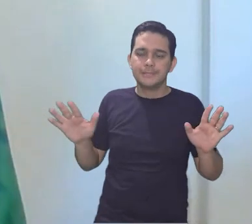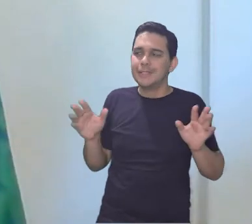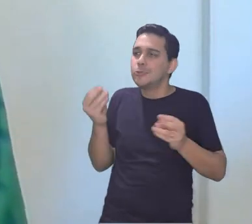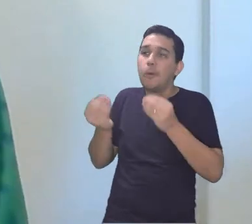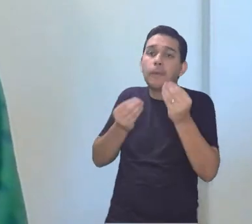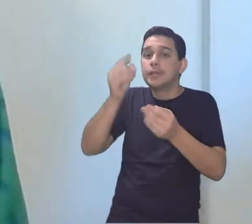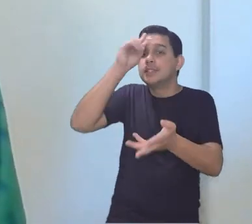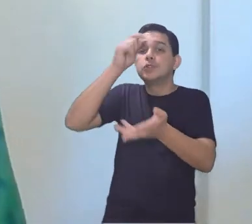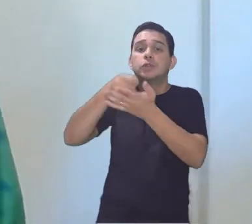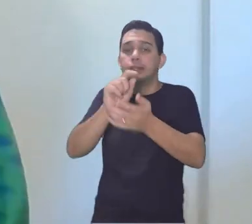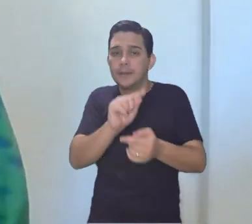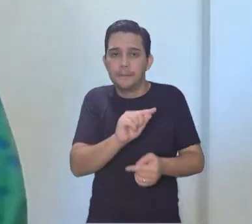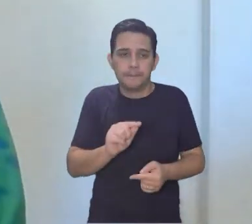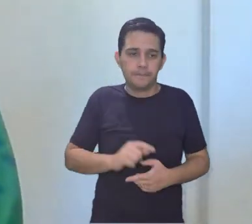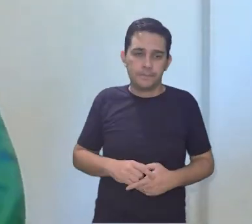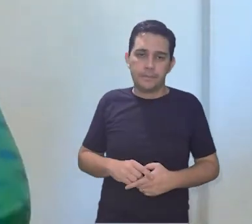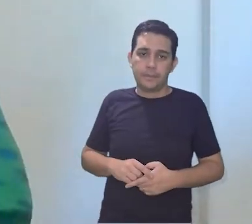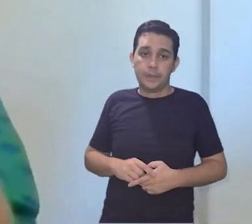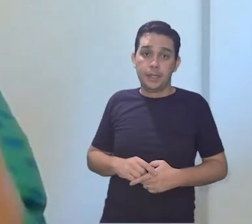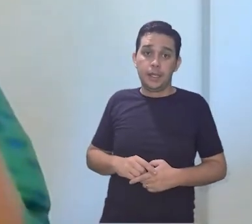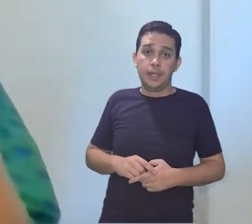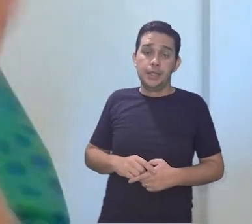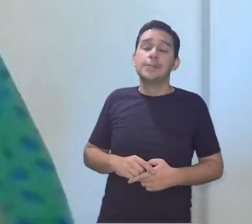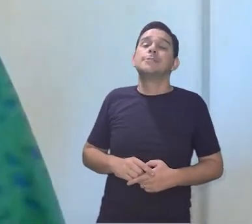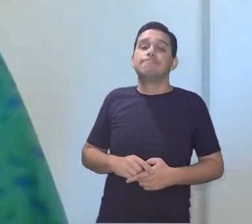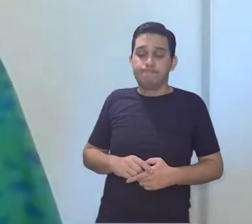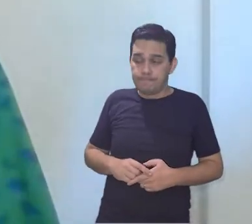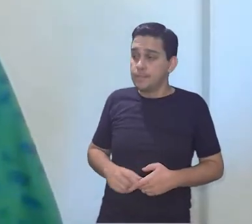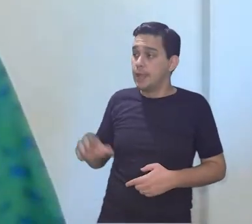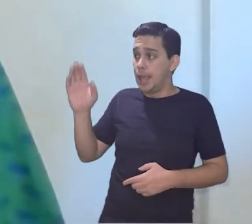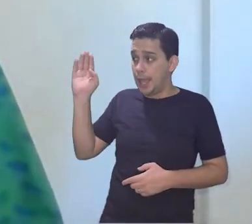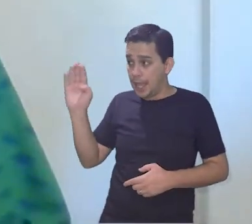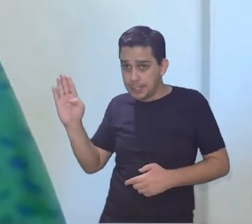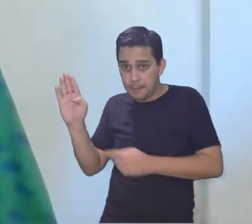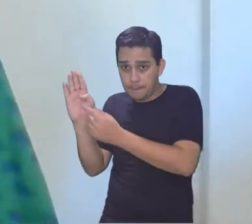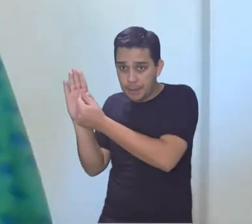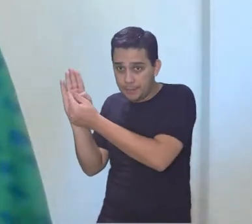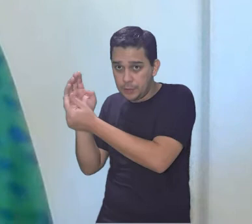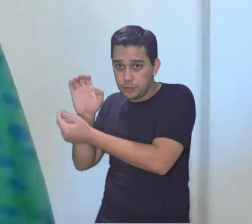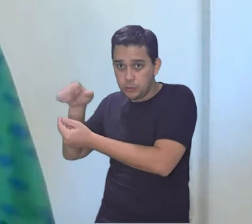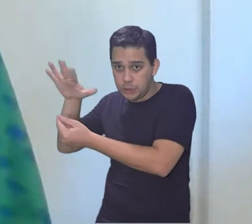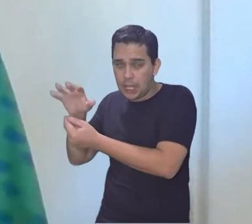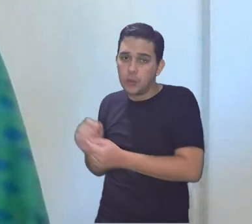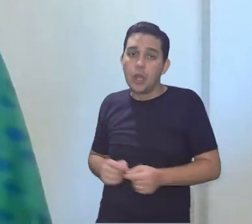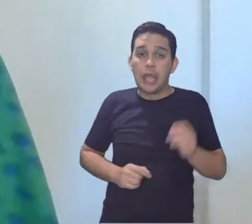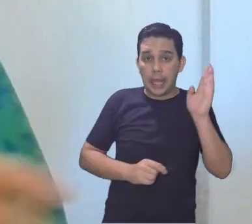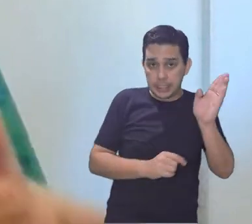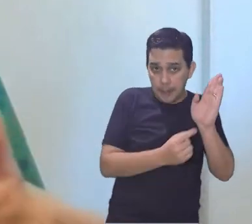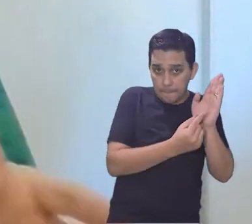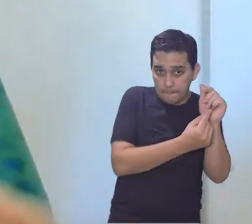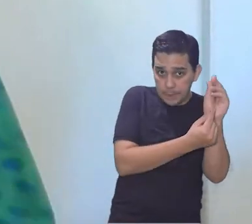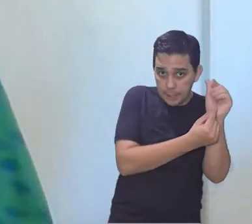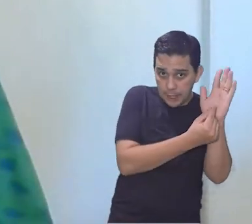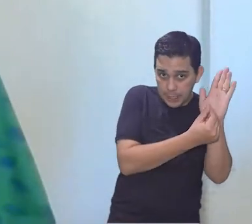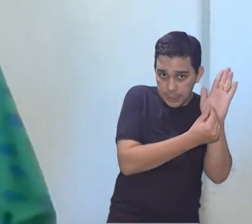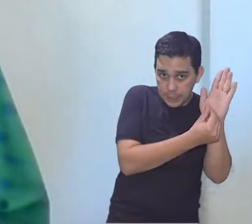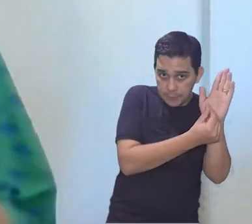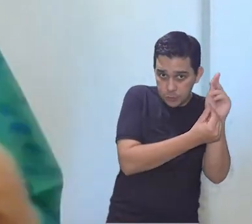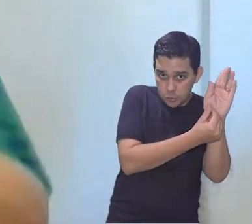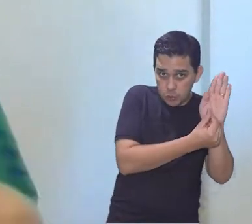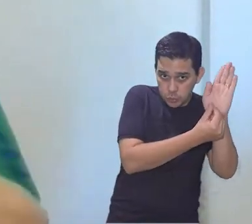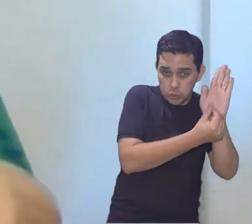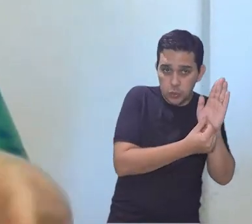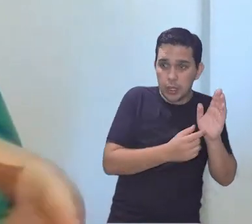inconsistências, seriam estar todos no mesmo ambiente, né? Então, quando a gente fala de uma Câmara, nada mais é do que